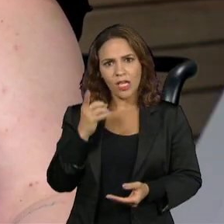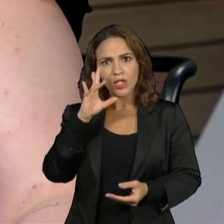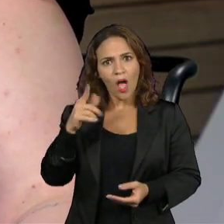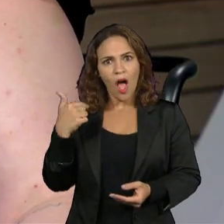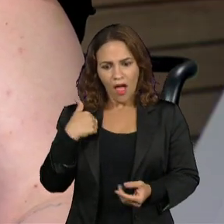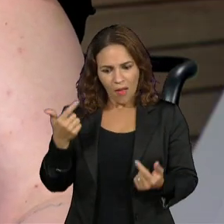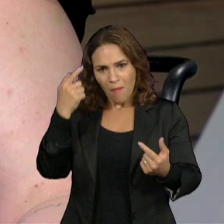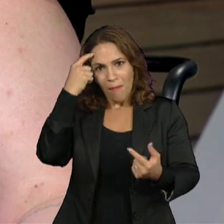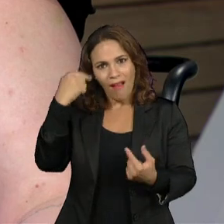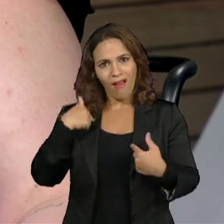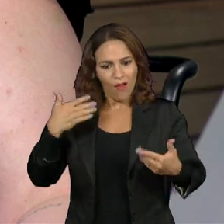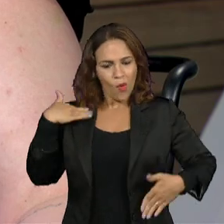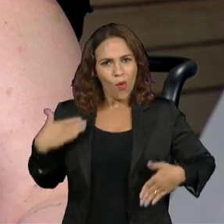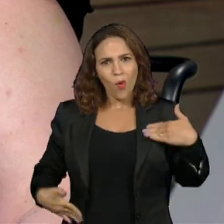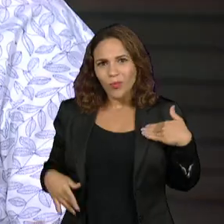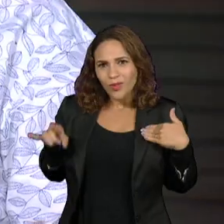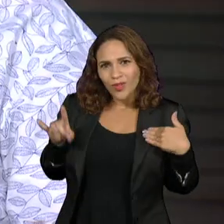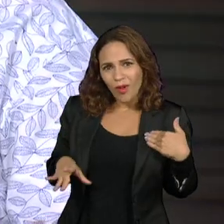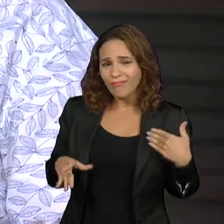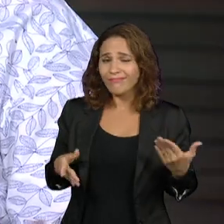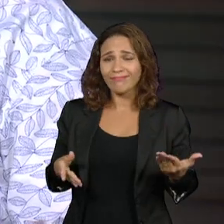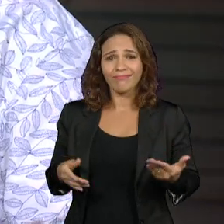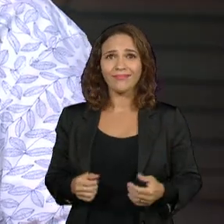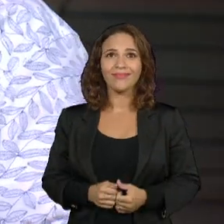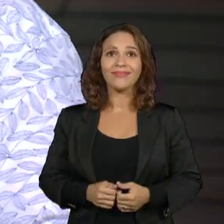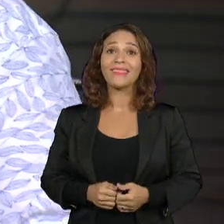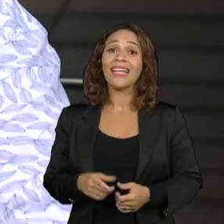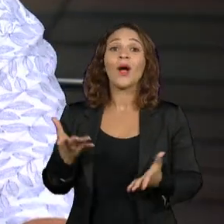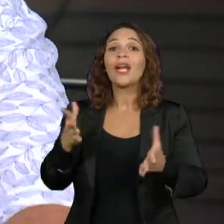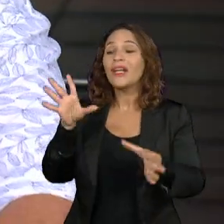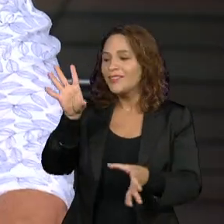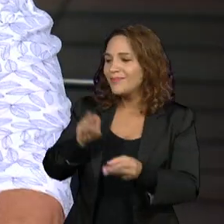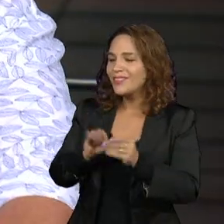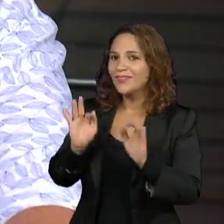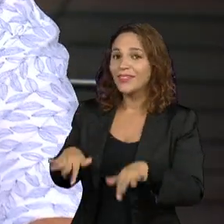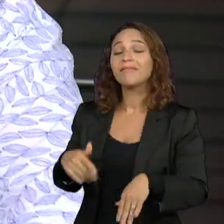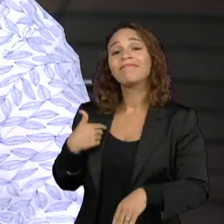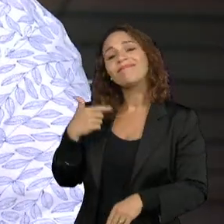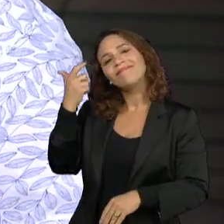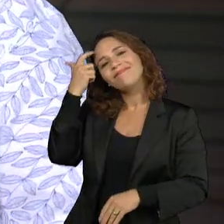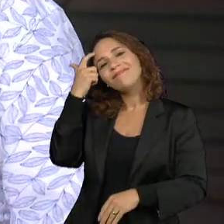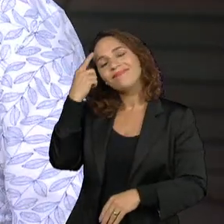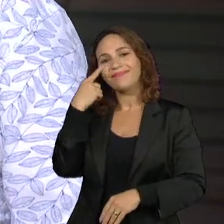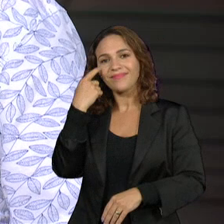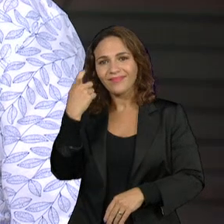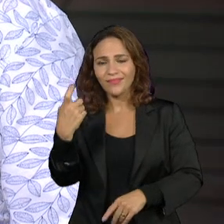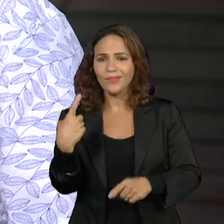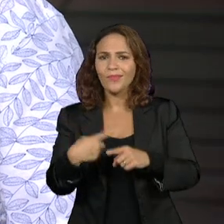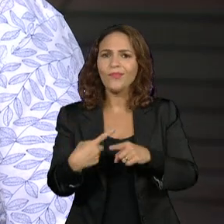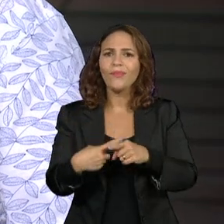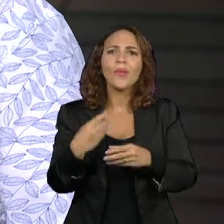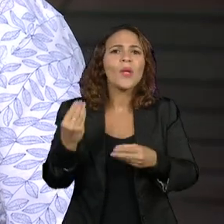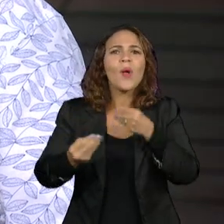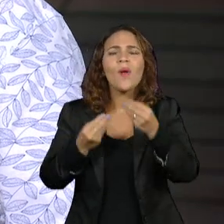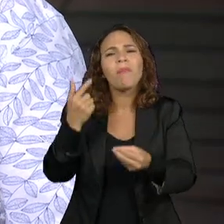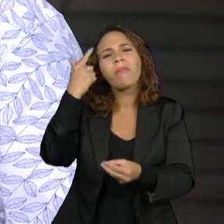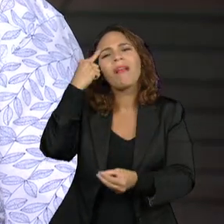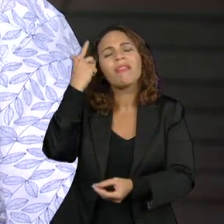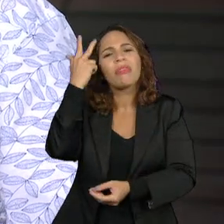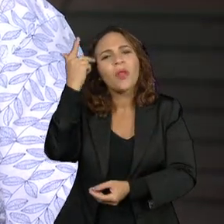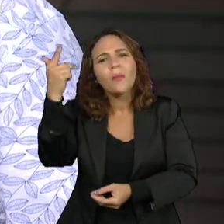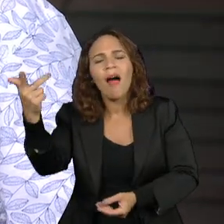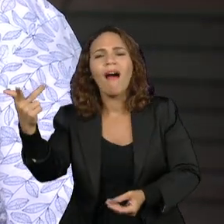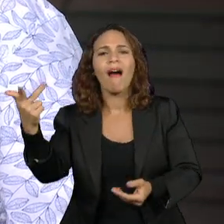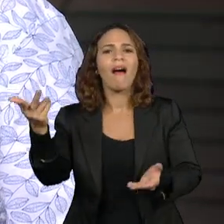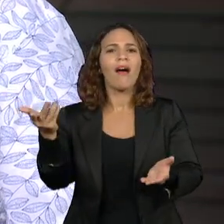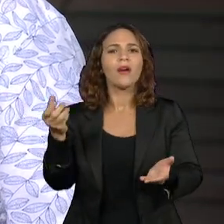corpo. Palavrinha final, Eric. Eu acho interessante porque como que a gente pode romantizar uma